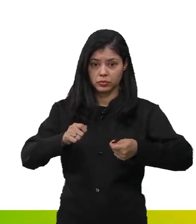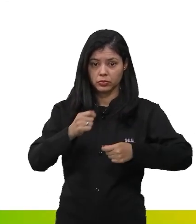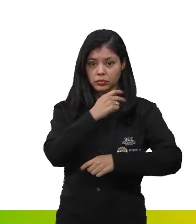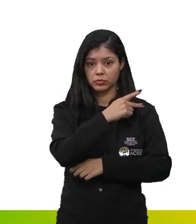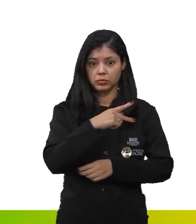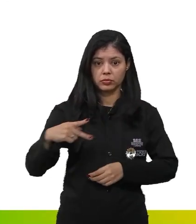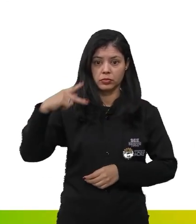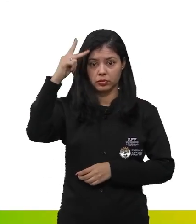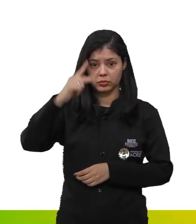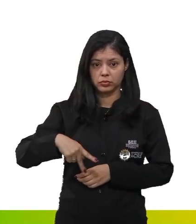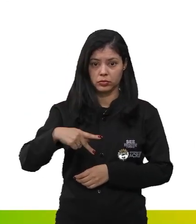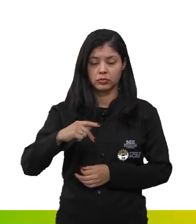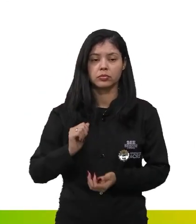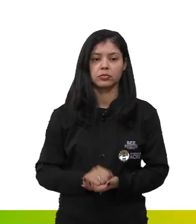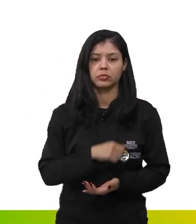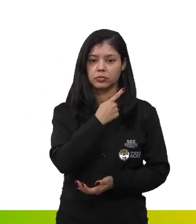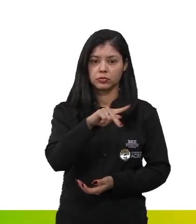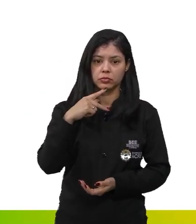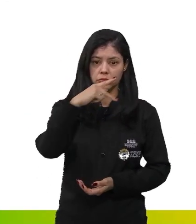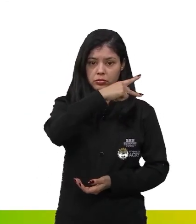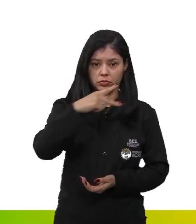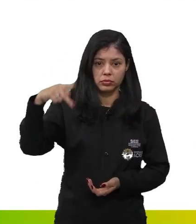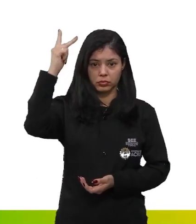Papa. É a Bula Papal